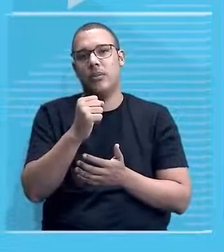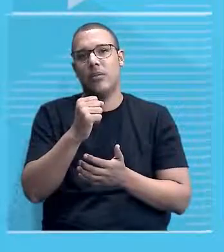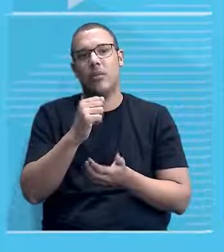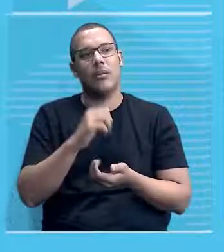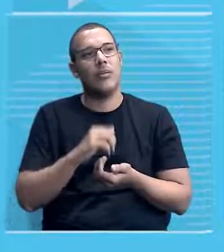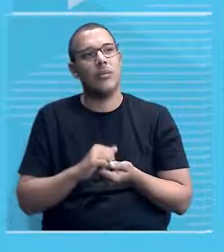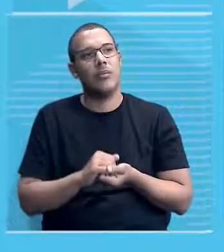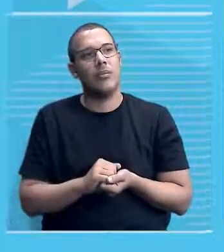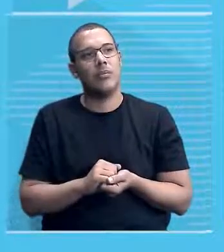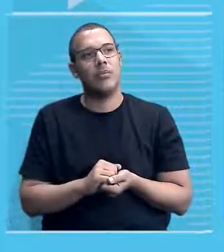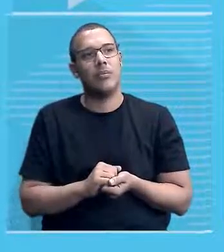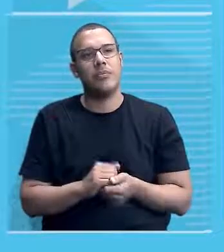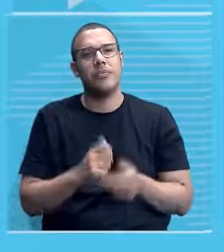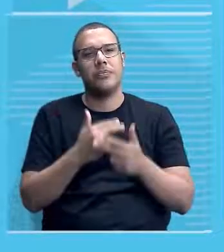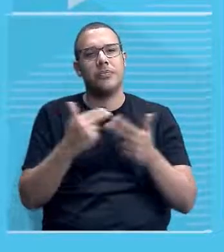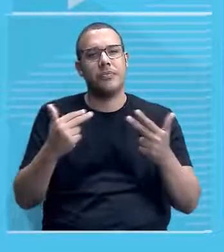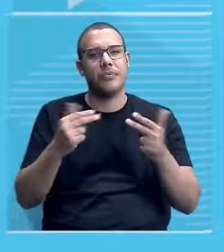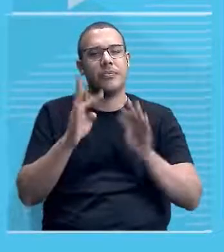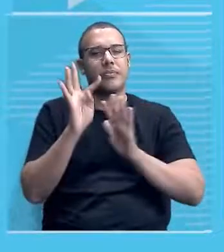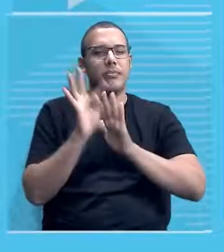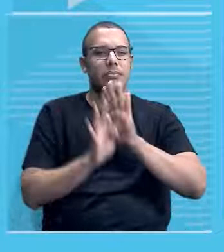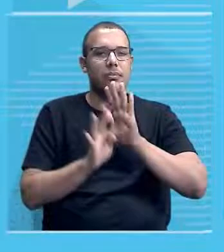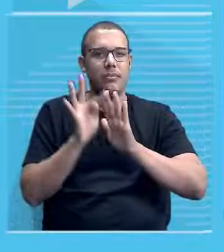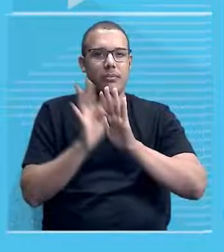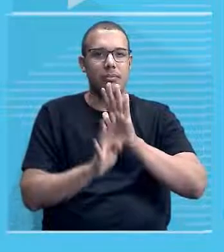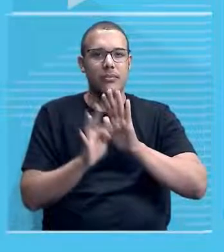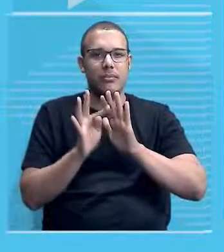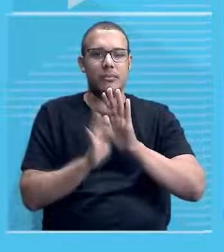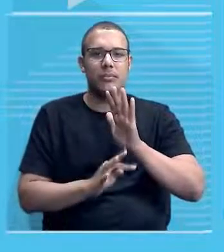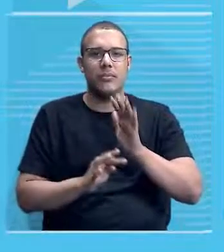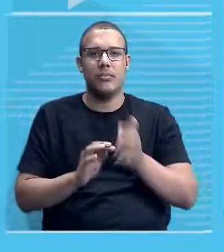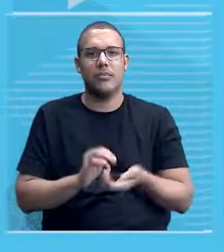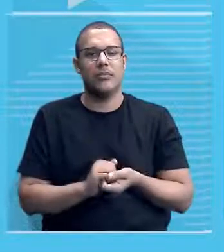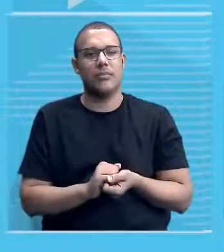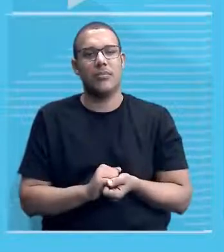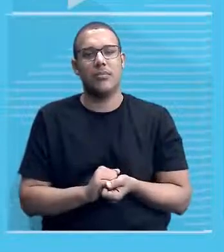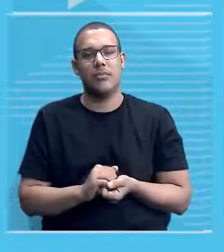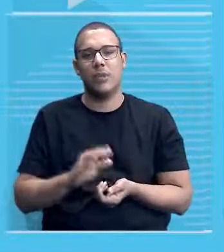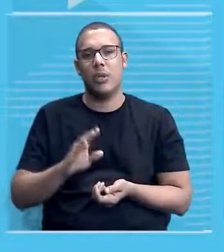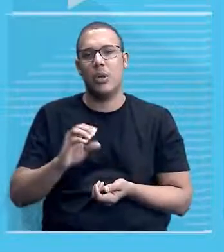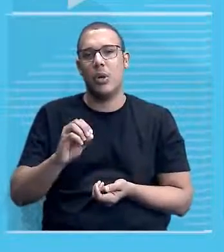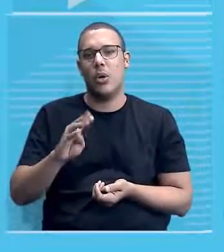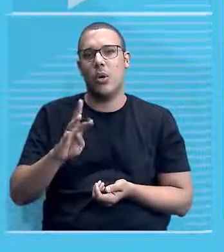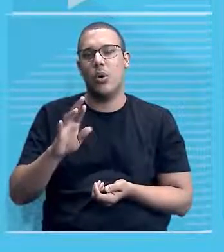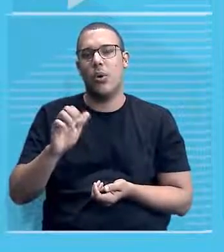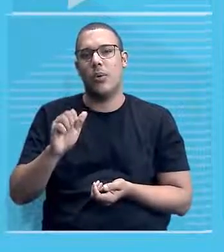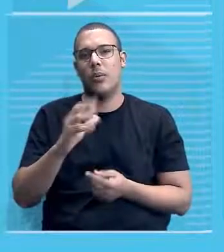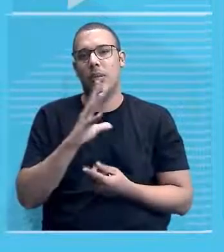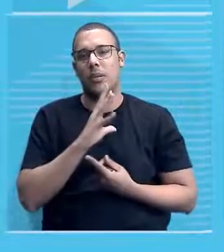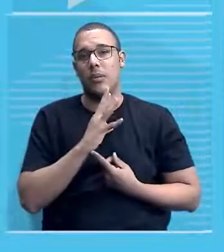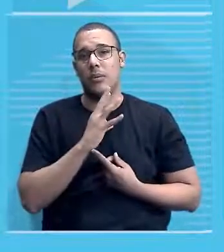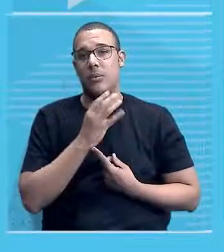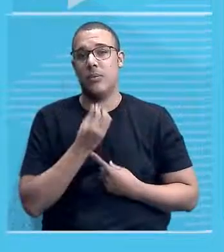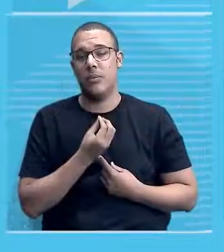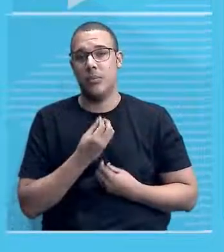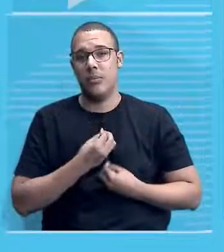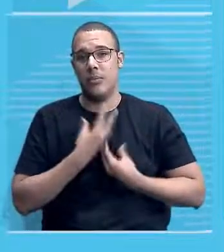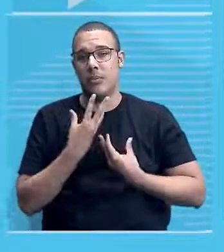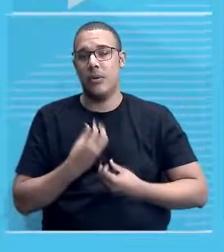um conjunto de textos que chamou-se obras poéticas do Cláudio